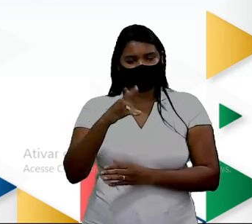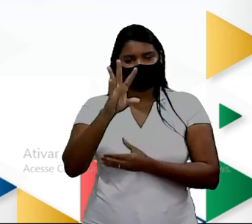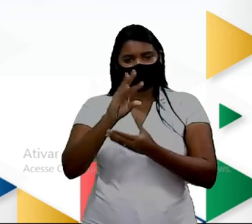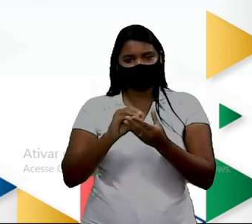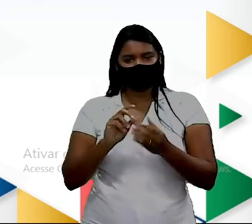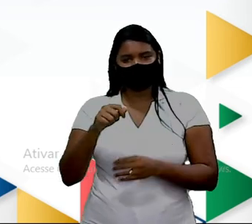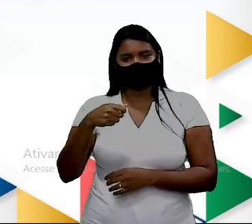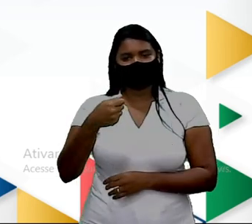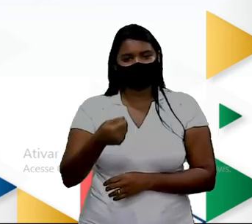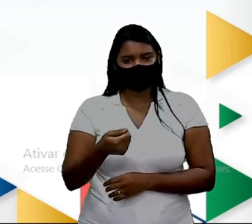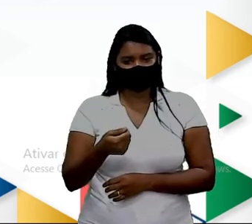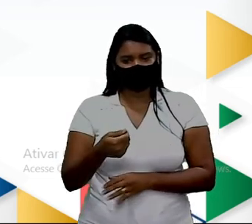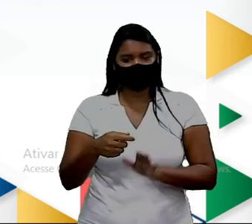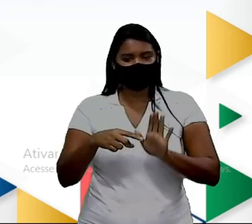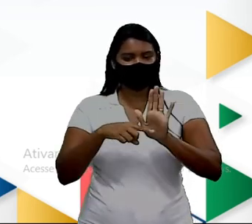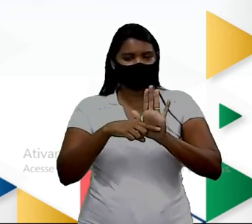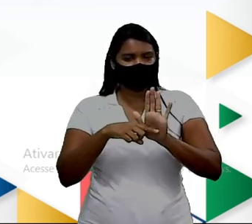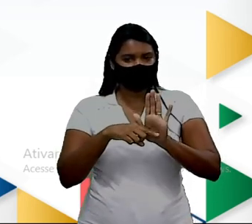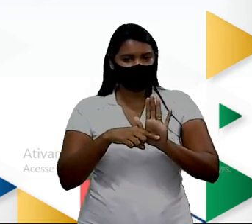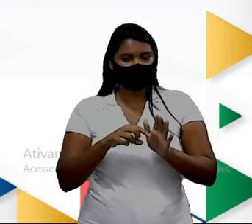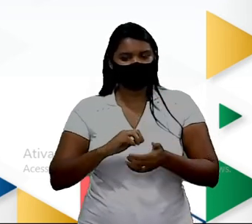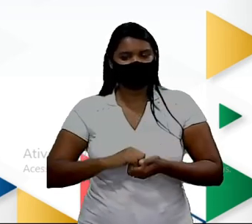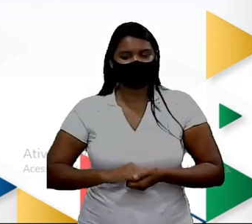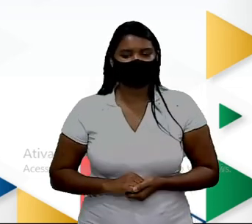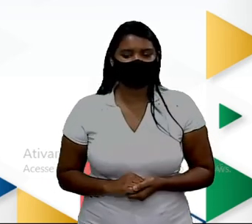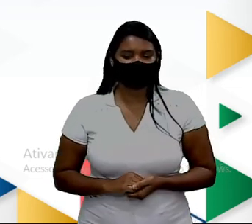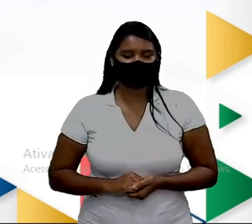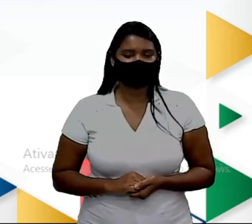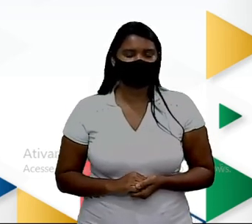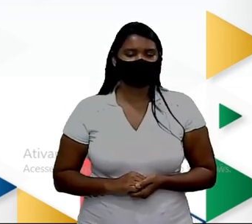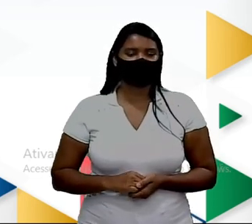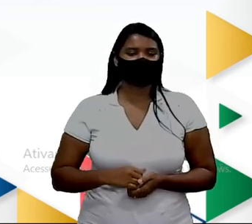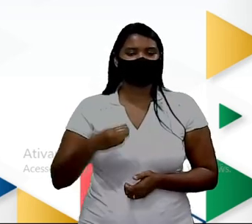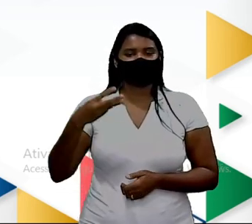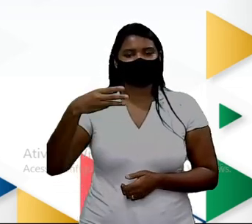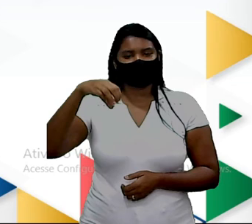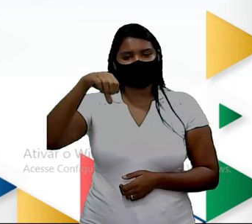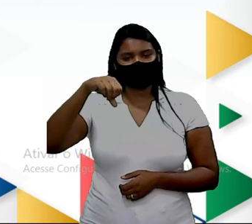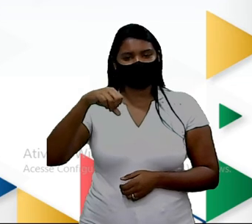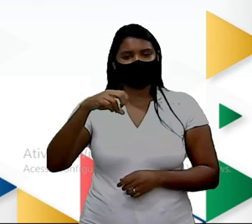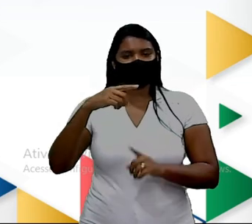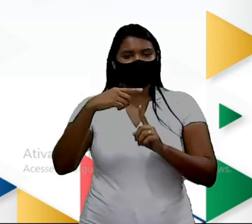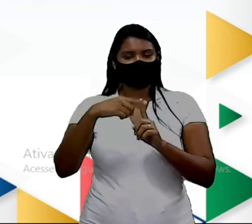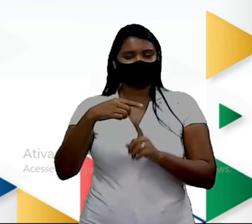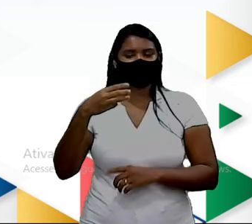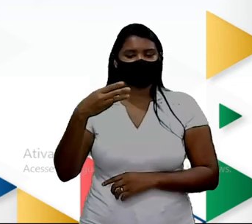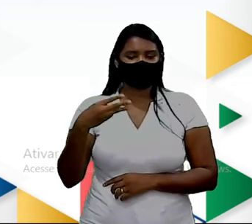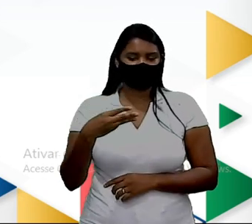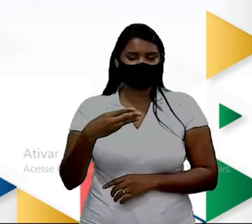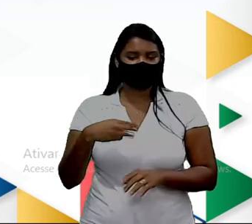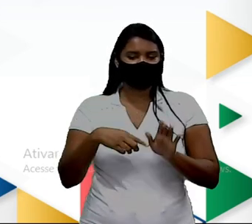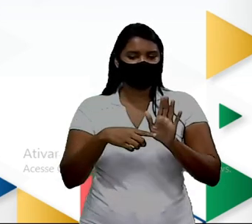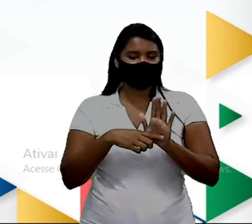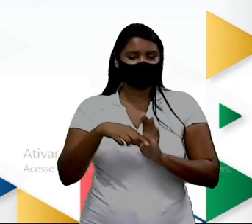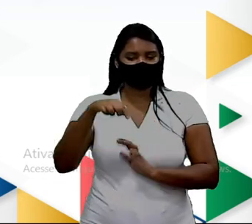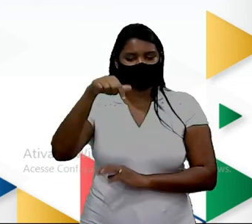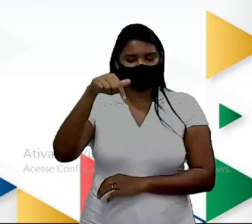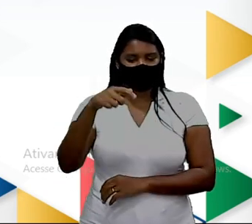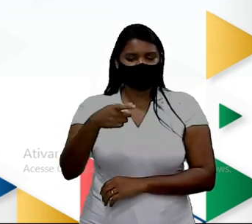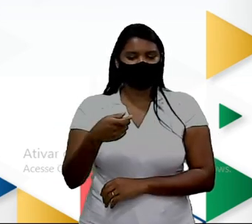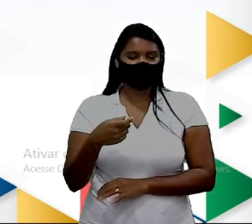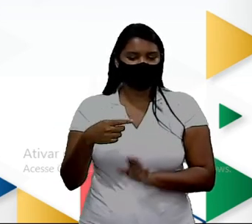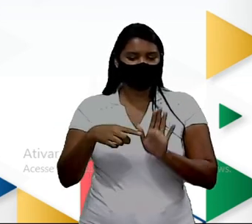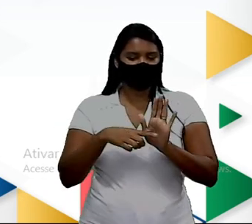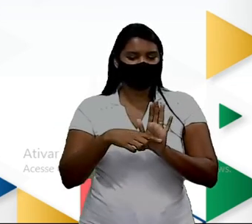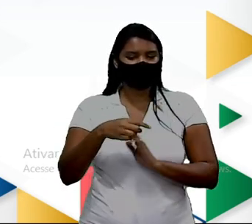sinal, que é negativo, né? Ou seja, vai ficar 39 mais 3 com sinal negativo, beleza? Vai ficar 7x igual a menos